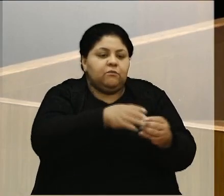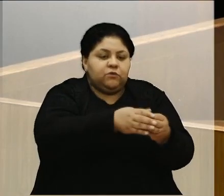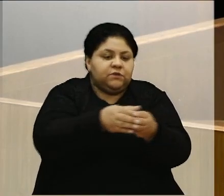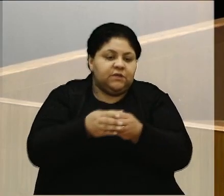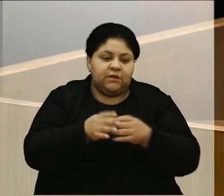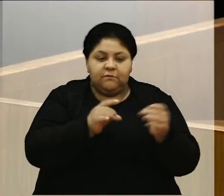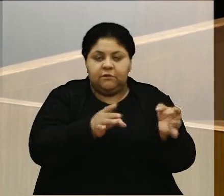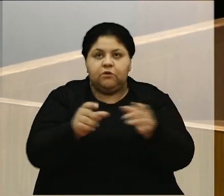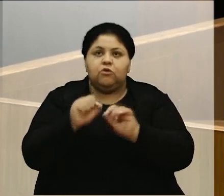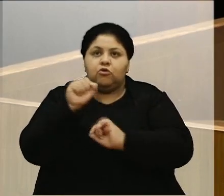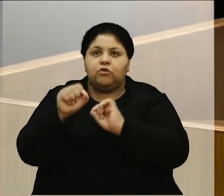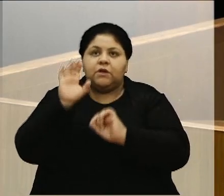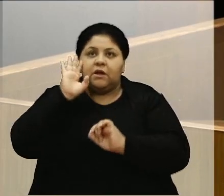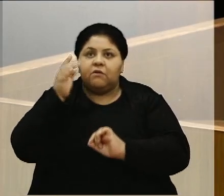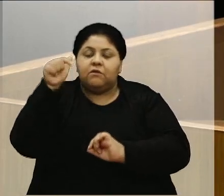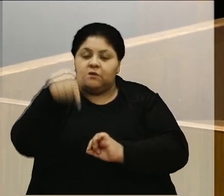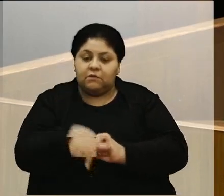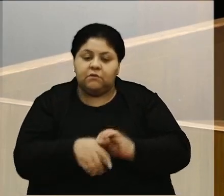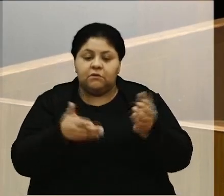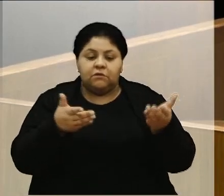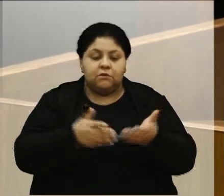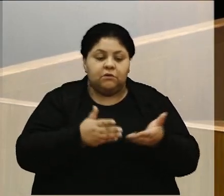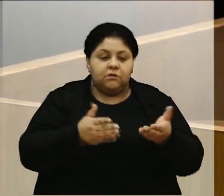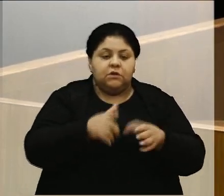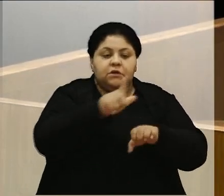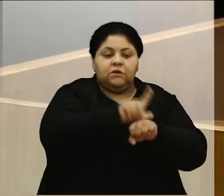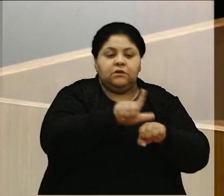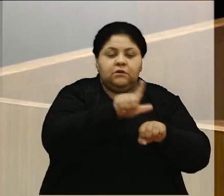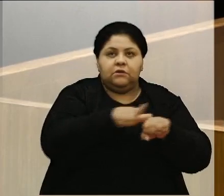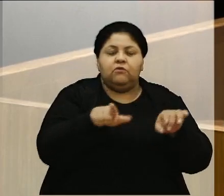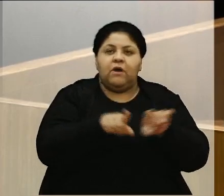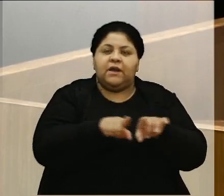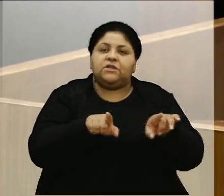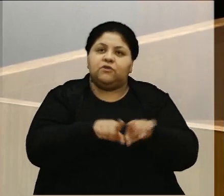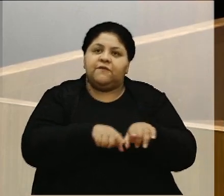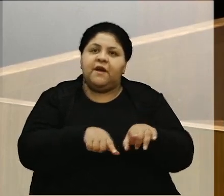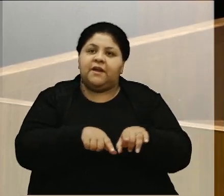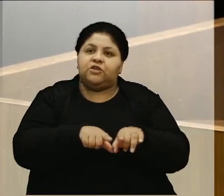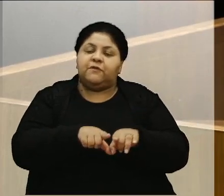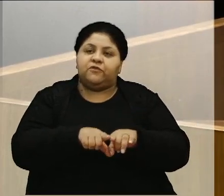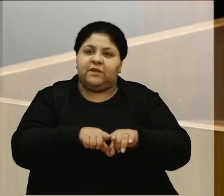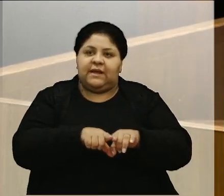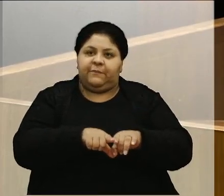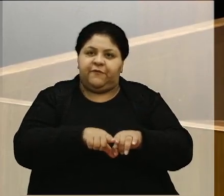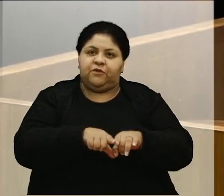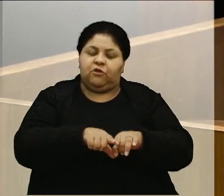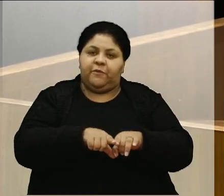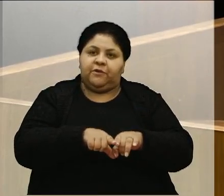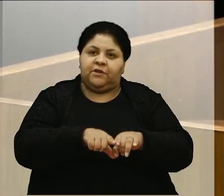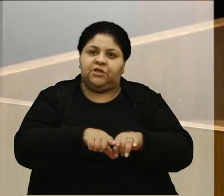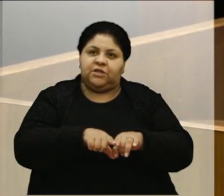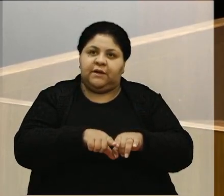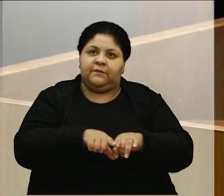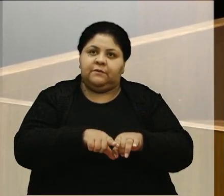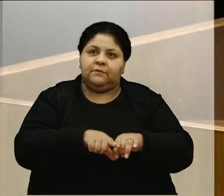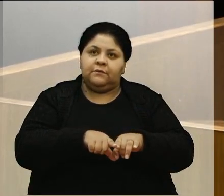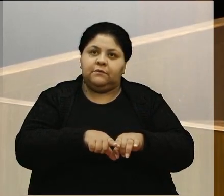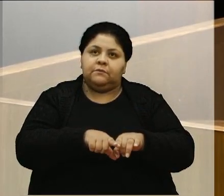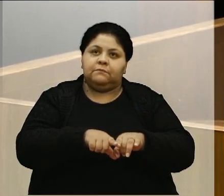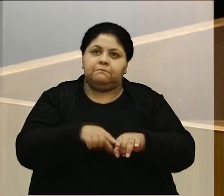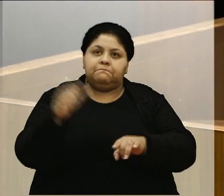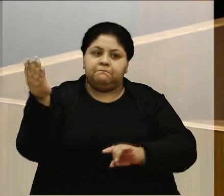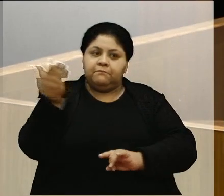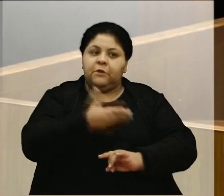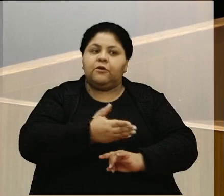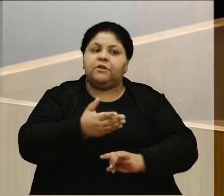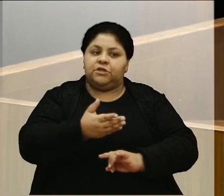aqui hoje, e se acontecerem numa loja, num local público, também tenham pessoas capacitadas para isso. Prezados e